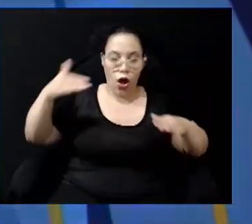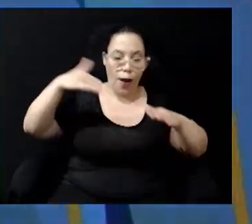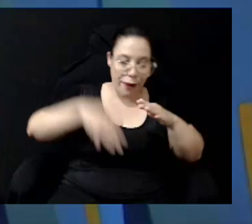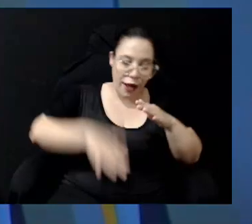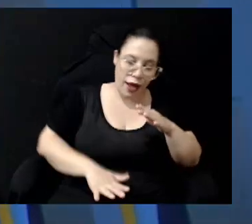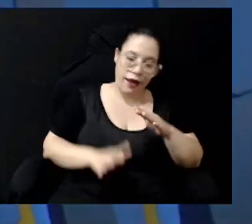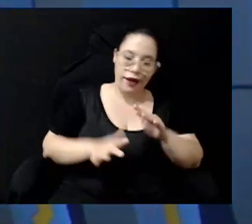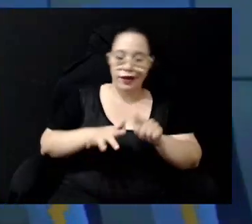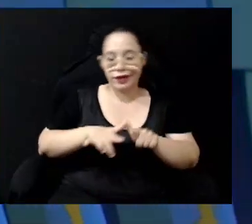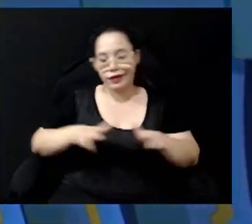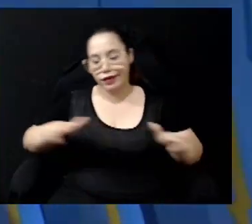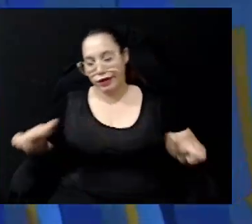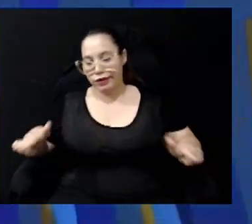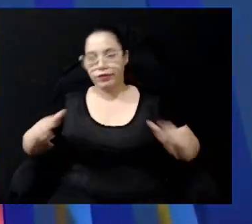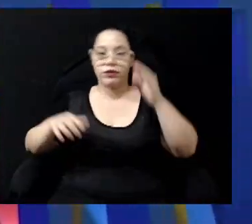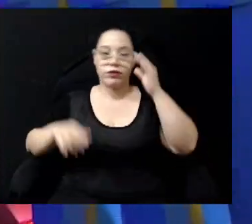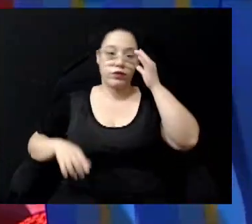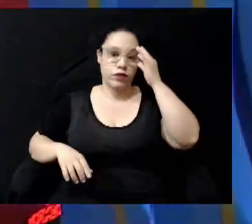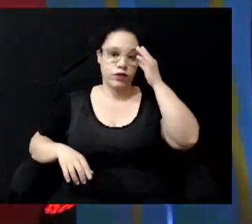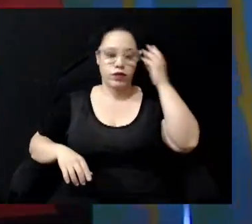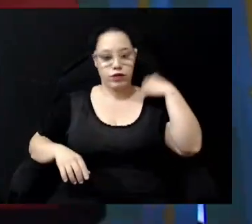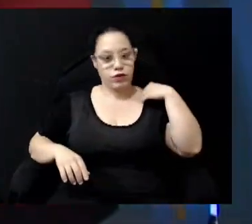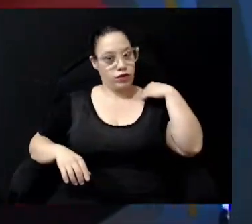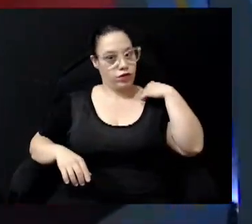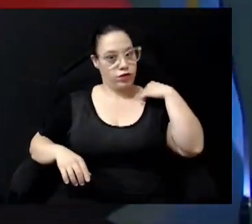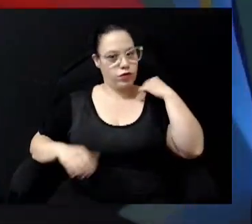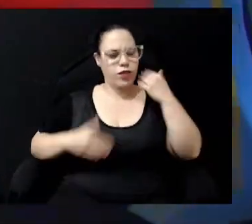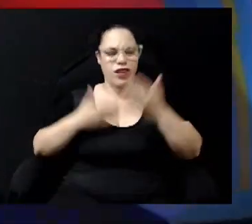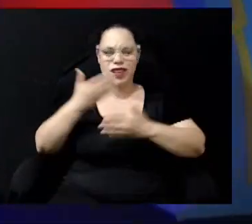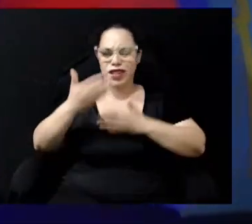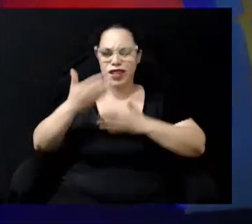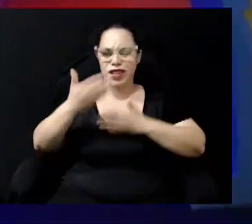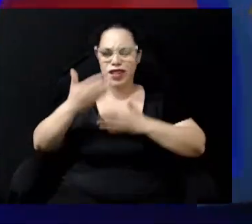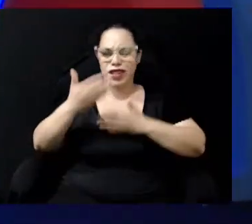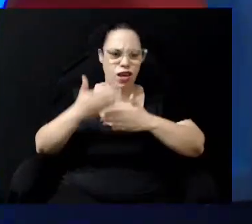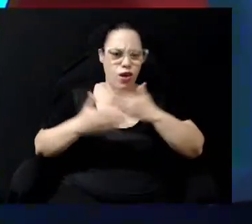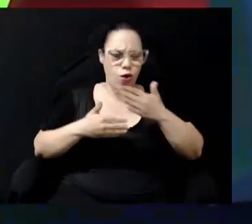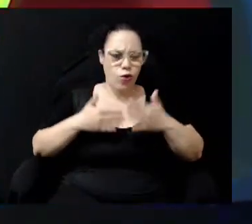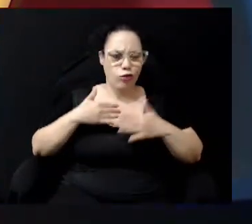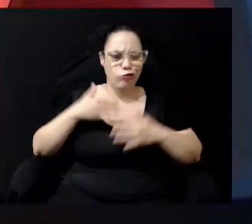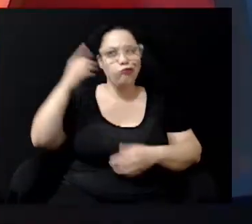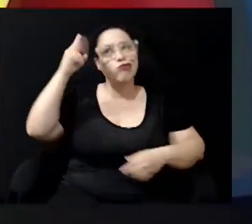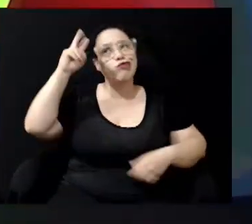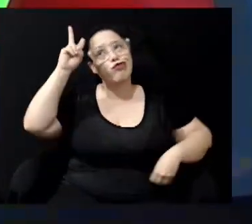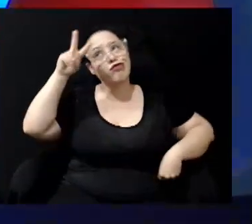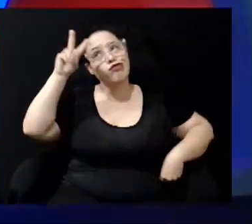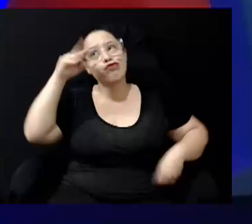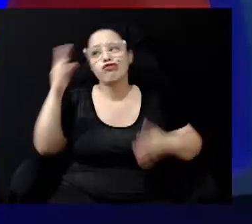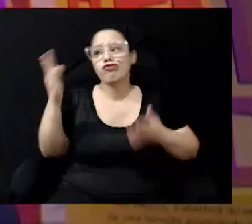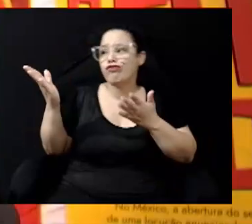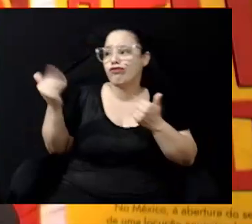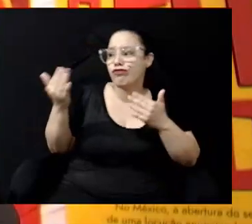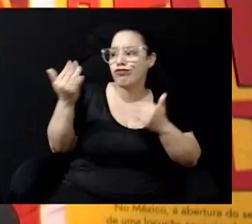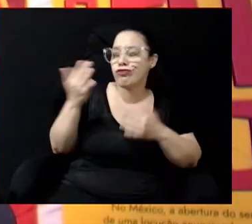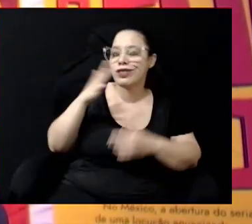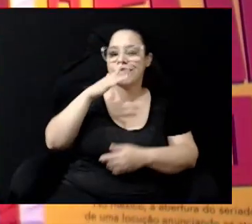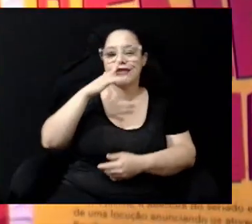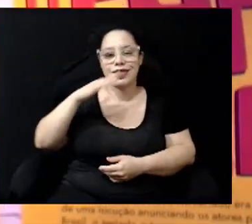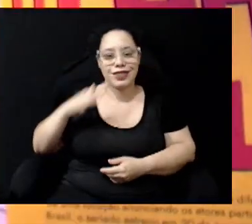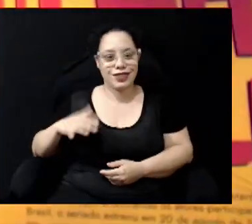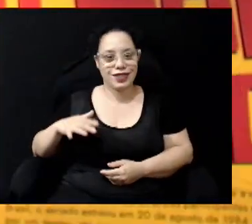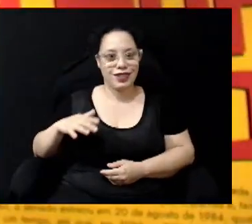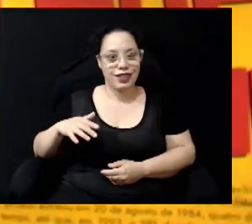universo que transcendeu gerações, que nos faz lembrar da nossa juventude, da nossa infância. Então a gente fica muito